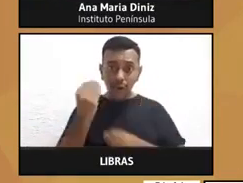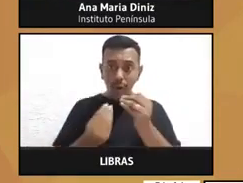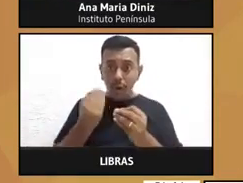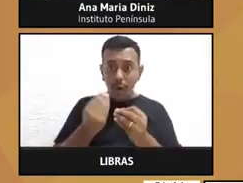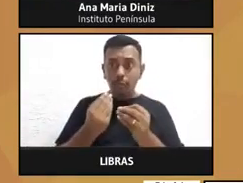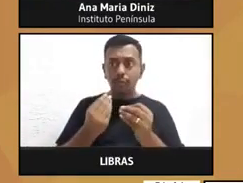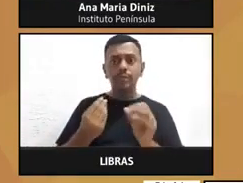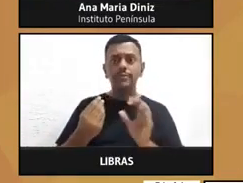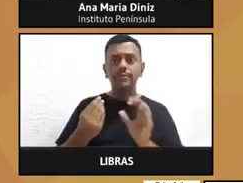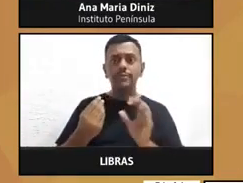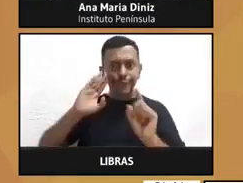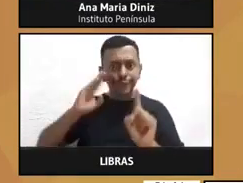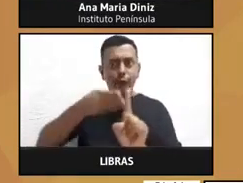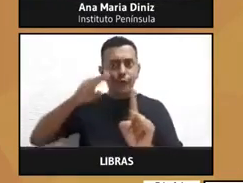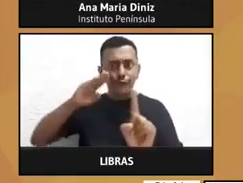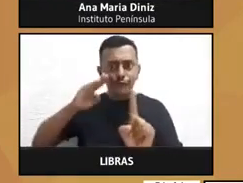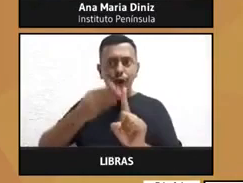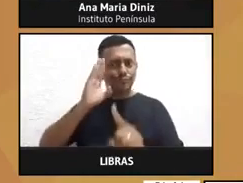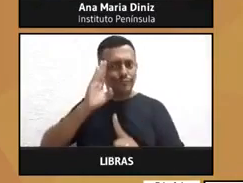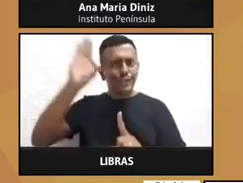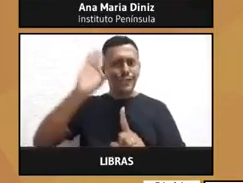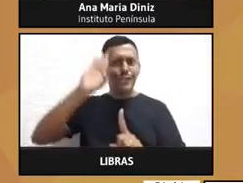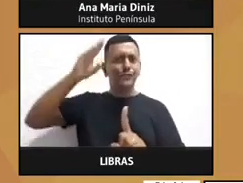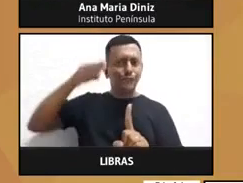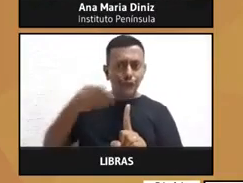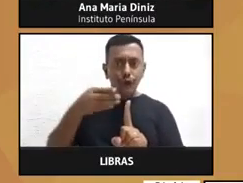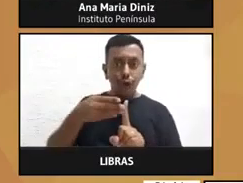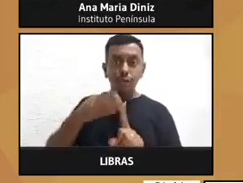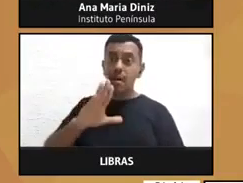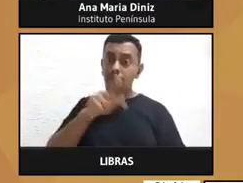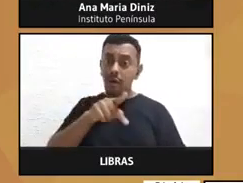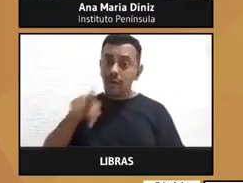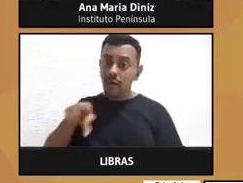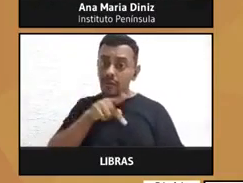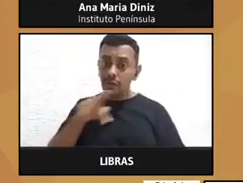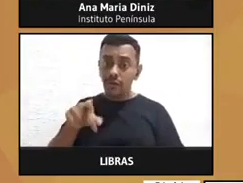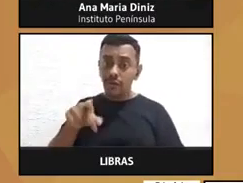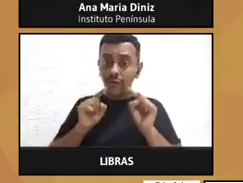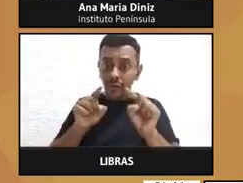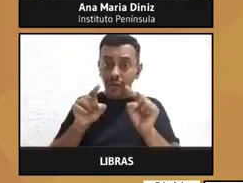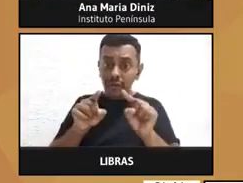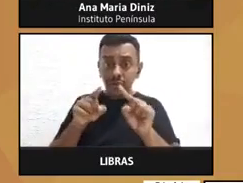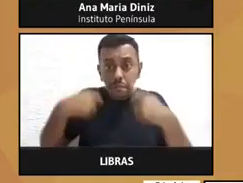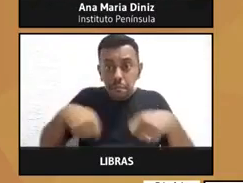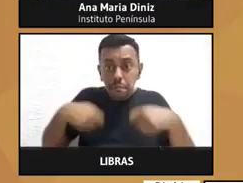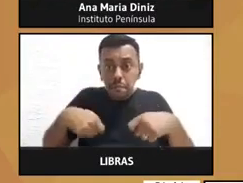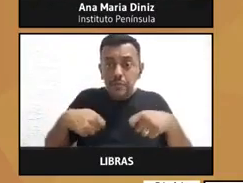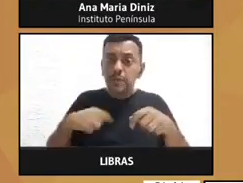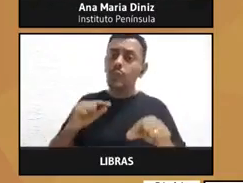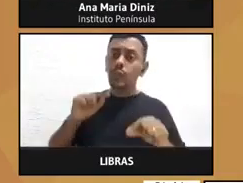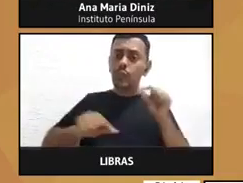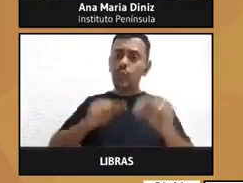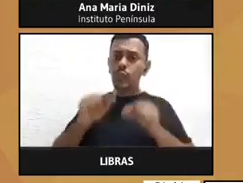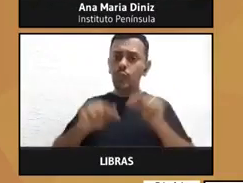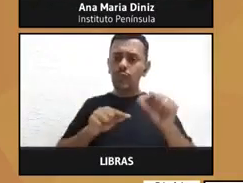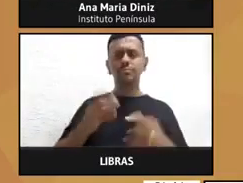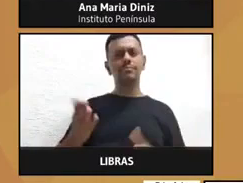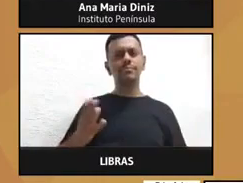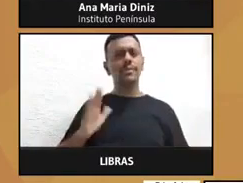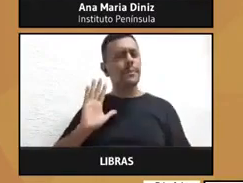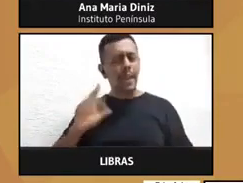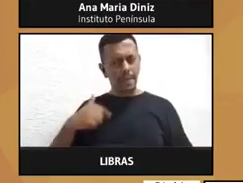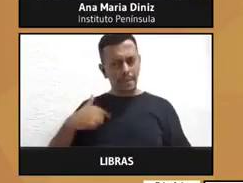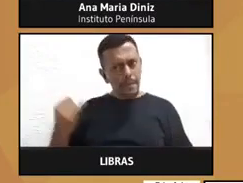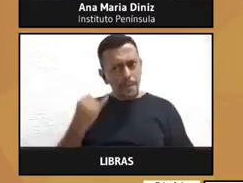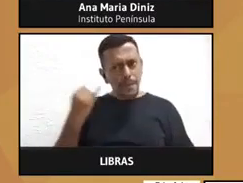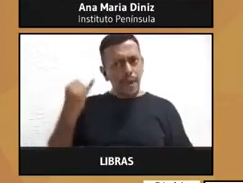como professor, você precisa ter um discernimento. O que é importante para a minha sala